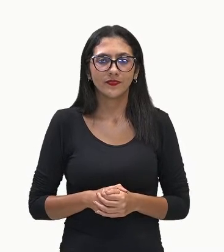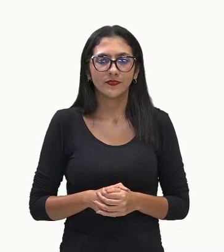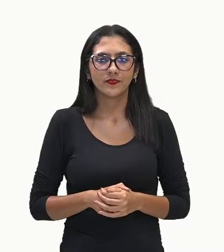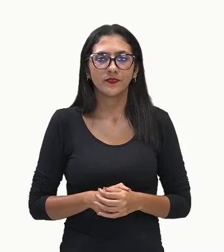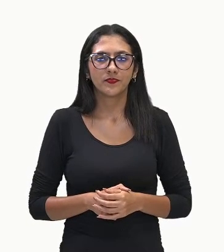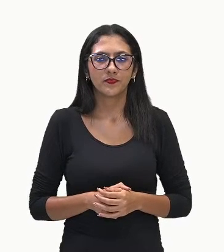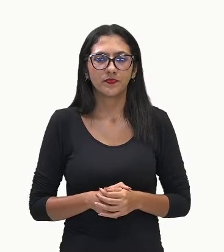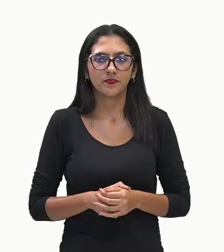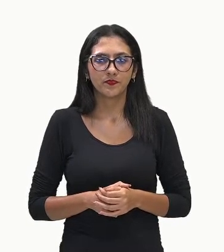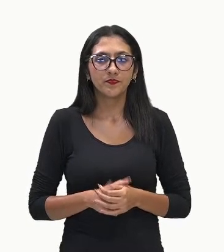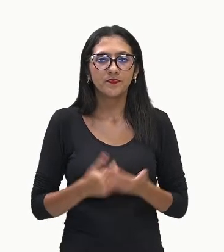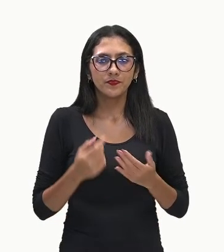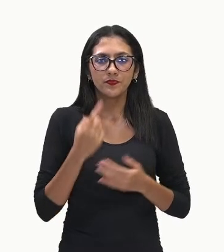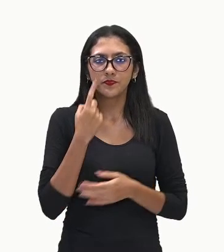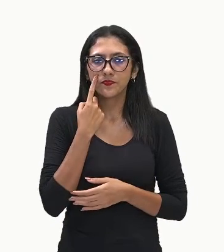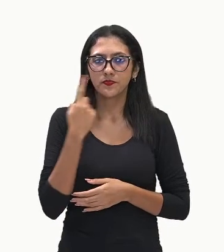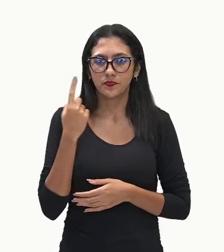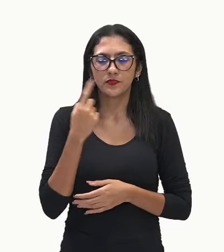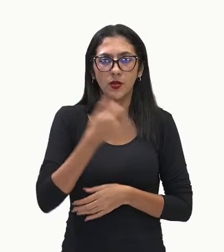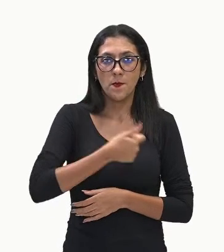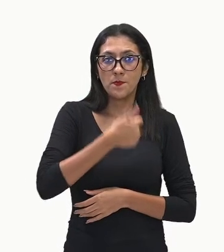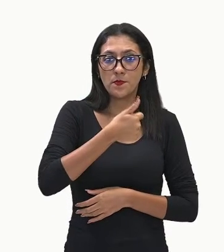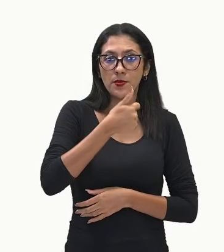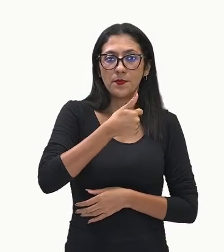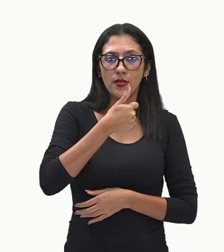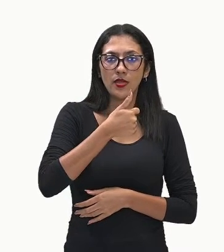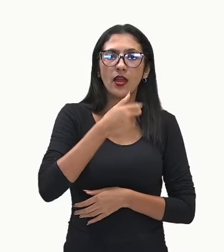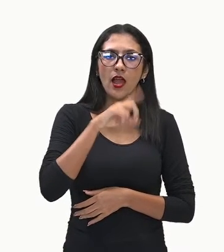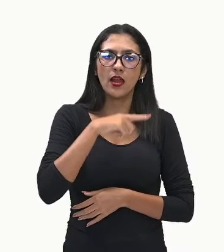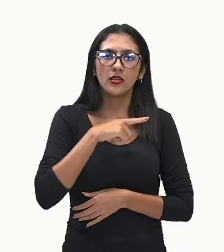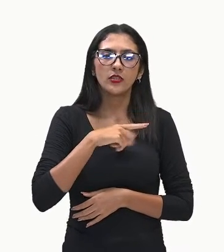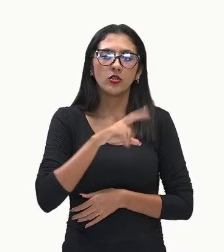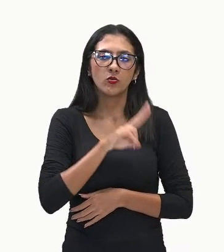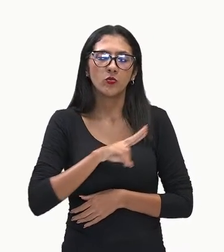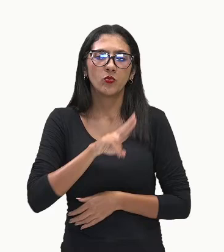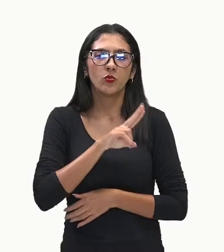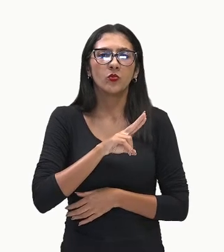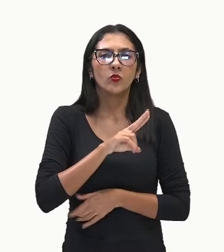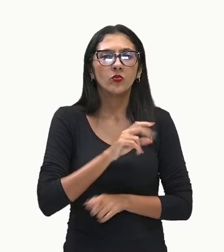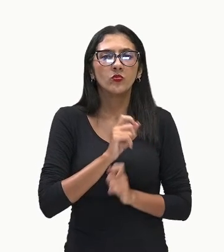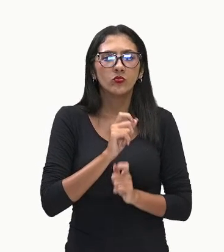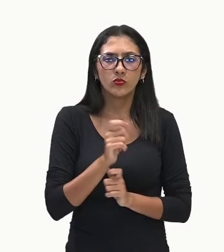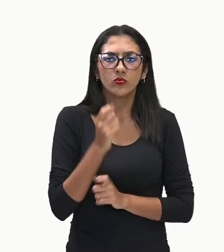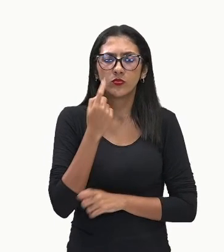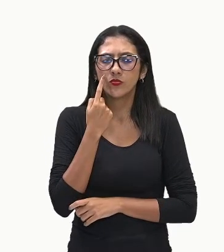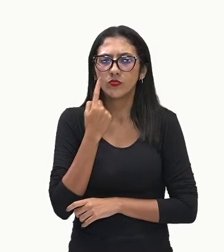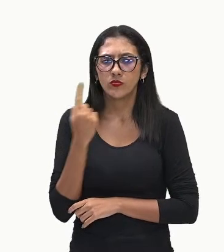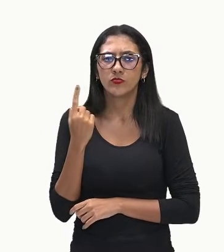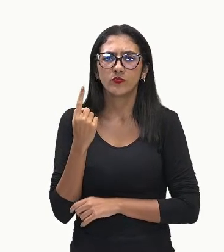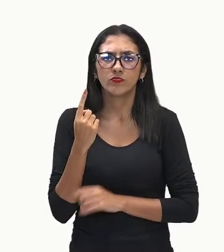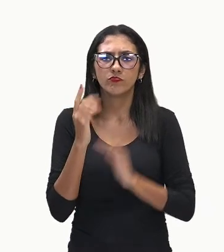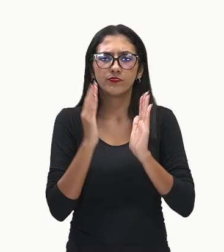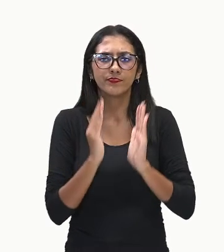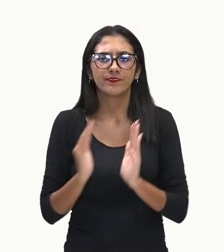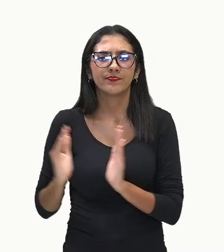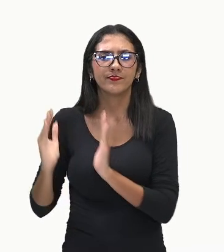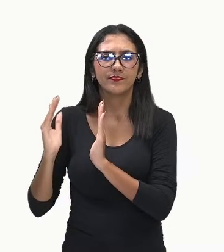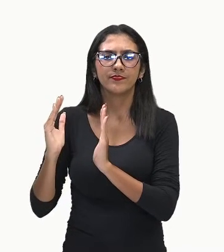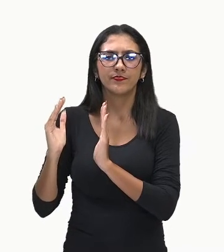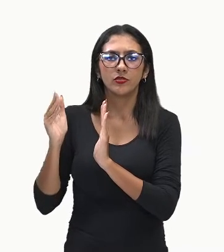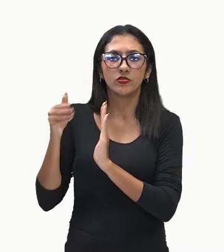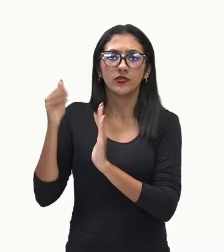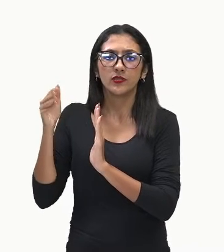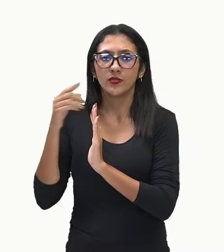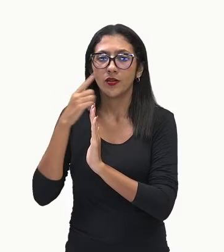Então temos aqui, né, a máquina 1, ela consome aqui, nesse gráfico à esquerda aqui, ela indica o consumo